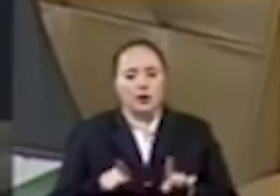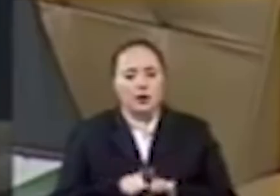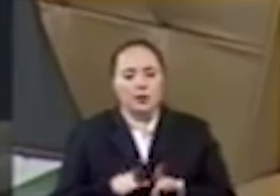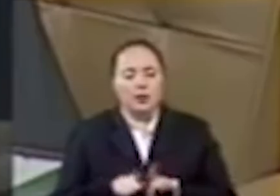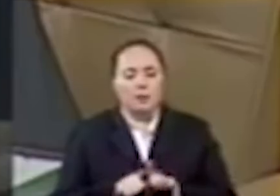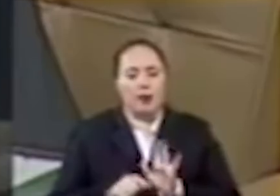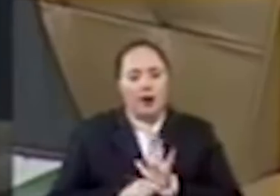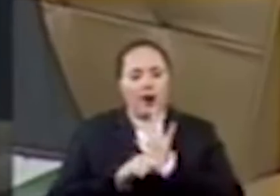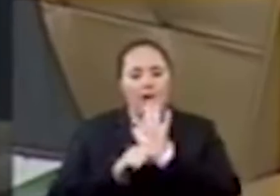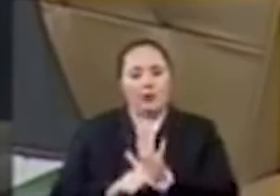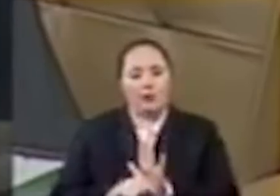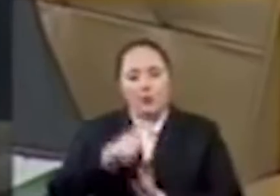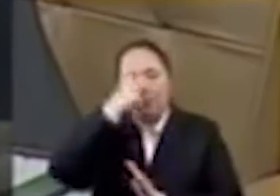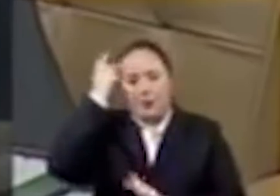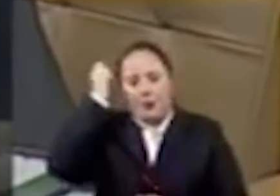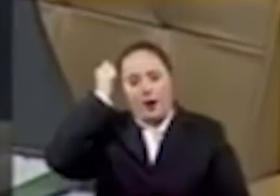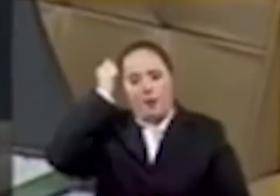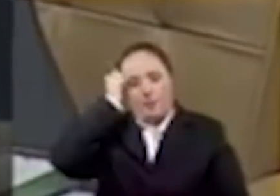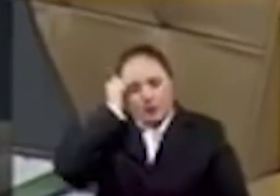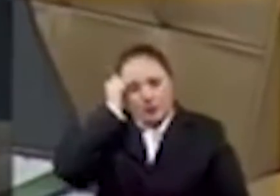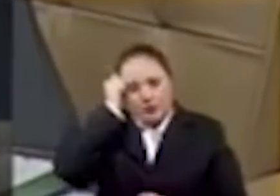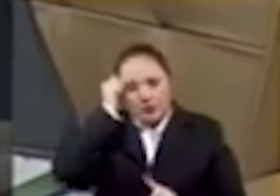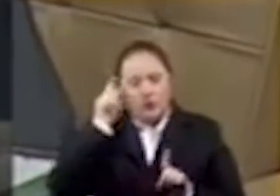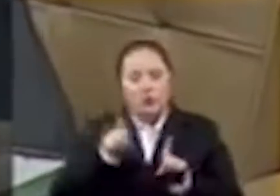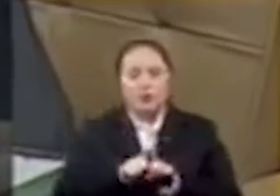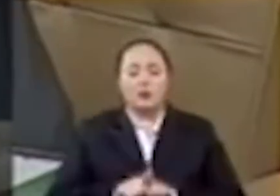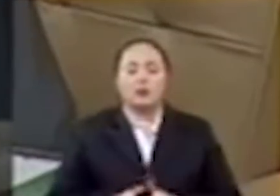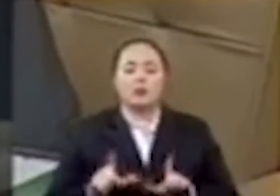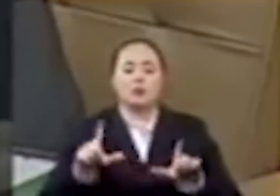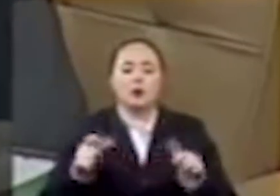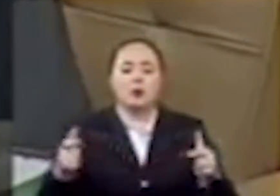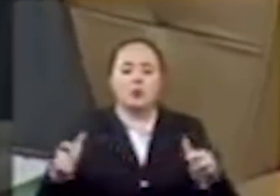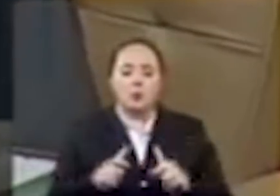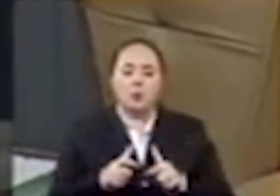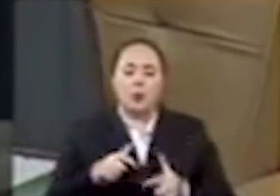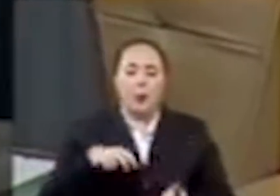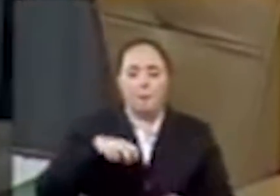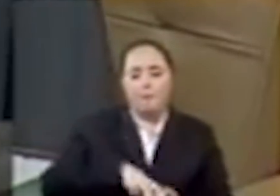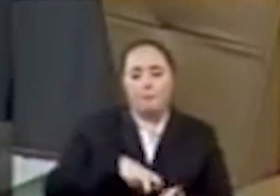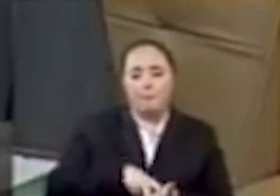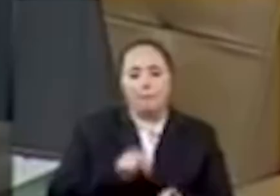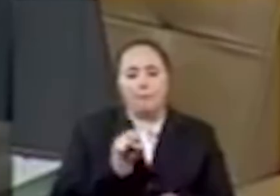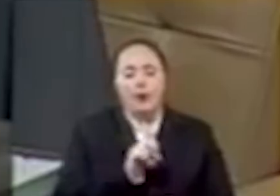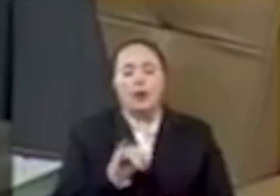arrependidos, relevando, comutando, reduzindo as penas